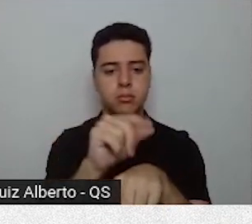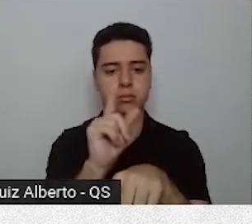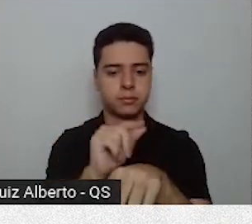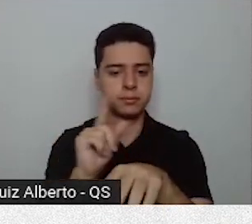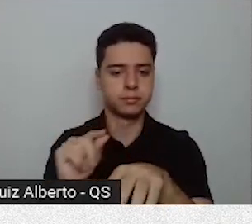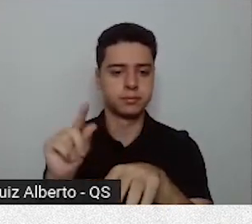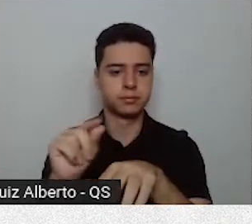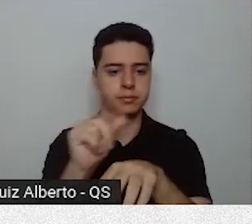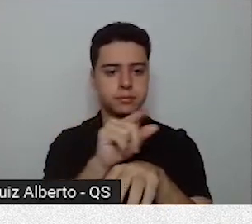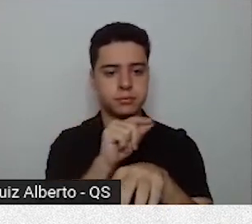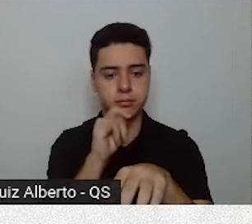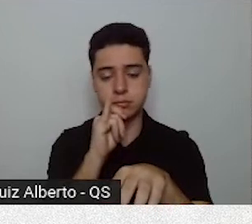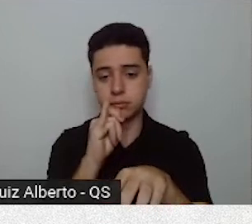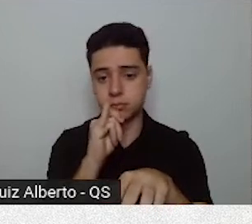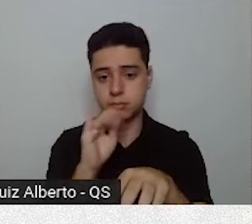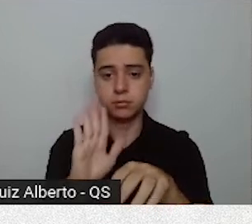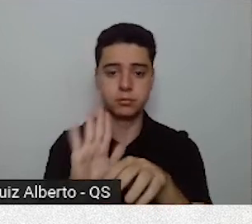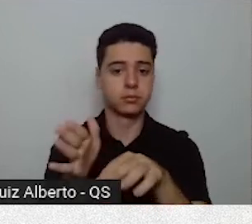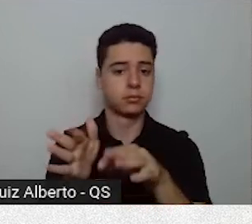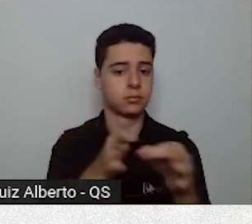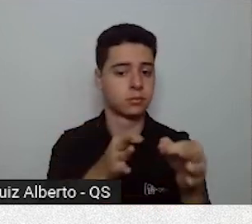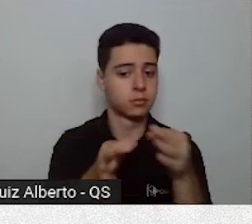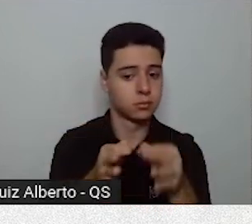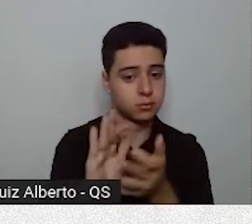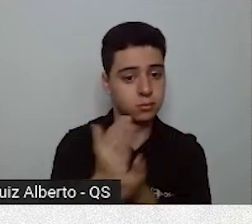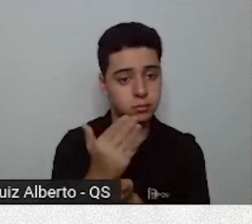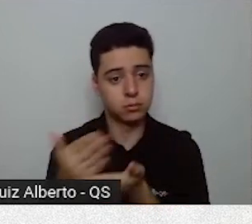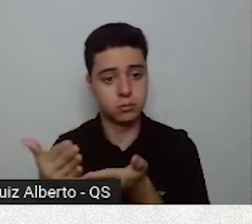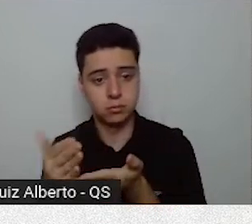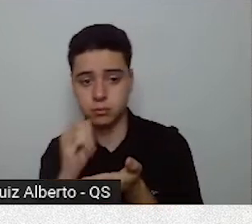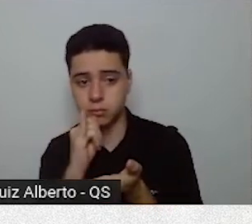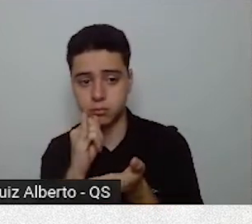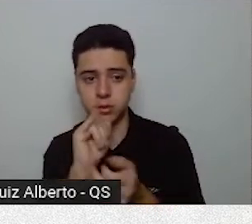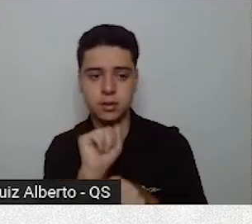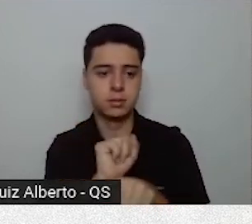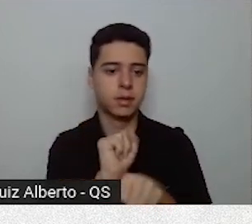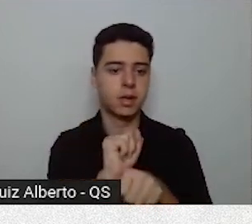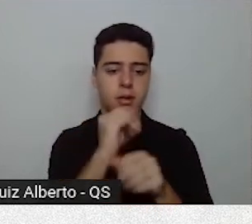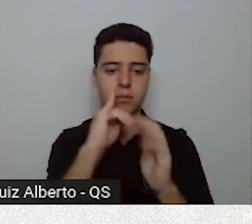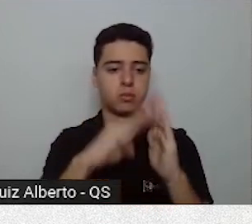para ele esguichar um pouco da tinta, para ele espirrar um pouquinho da tinta.